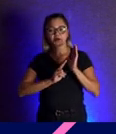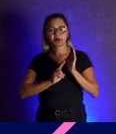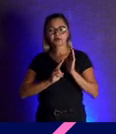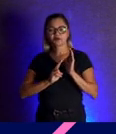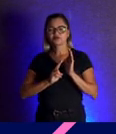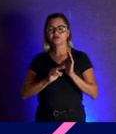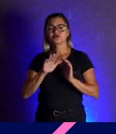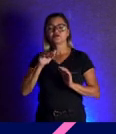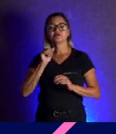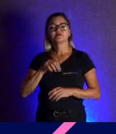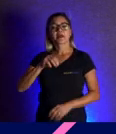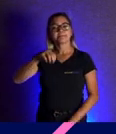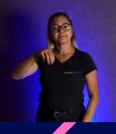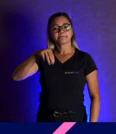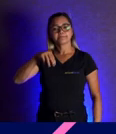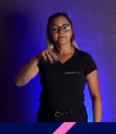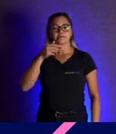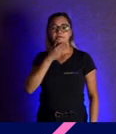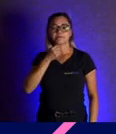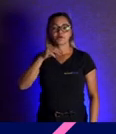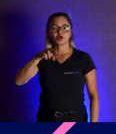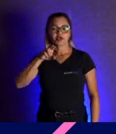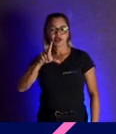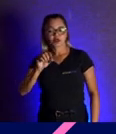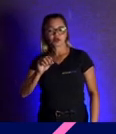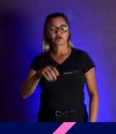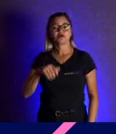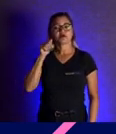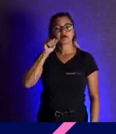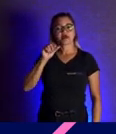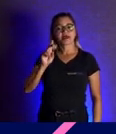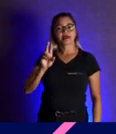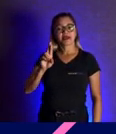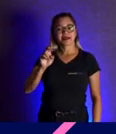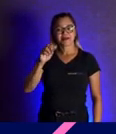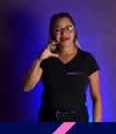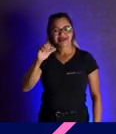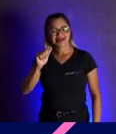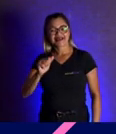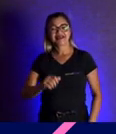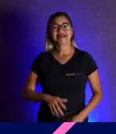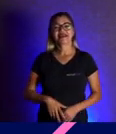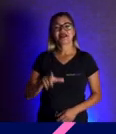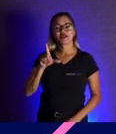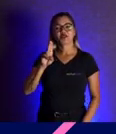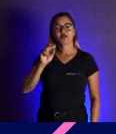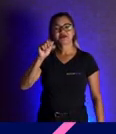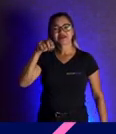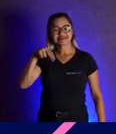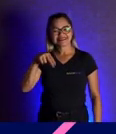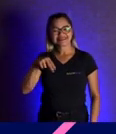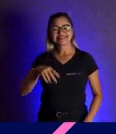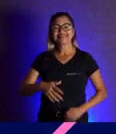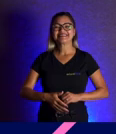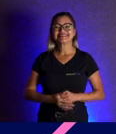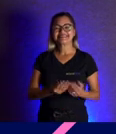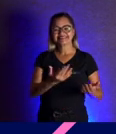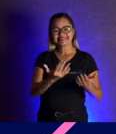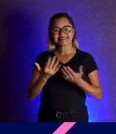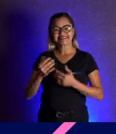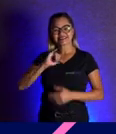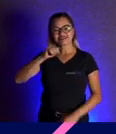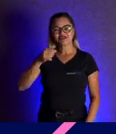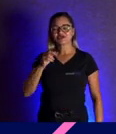mas Murilo Machado, Rebeca Almeida, Juliana Trevini,